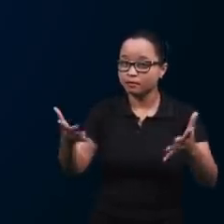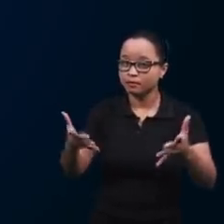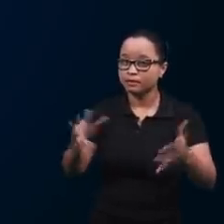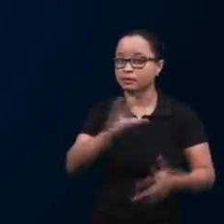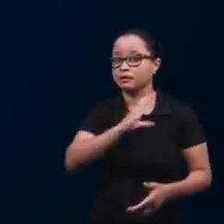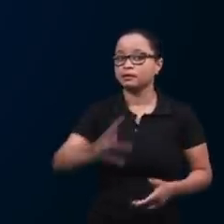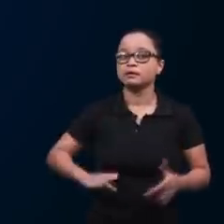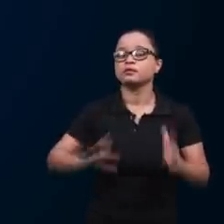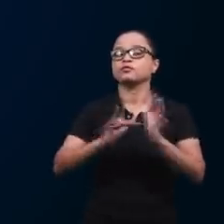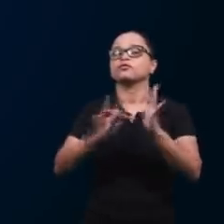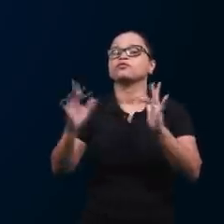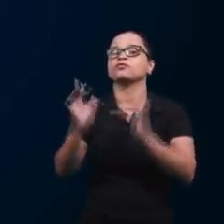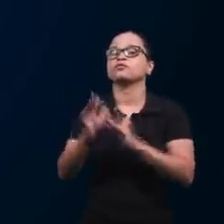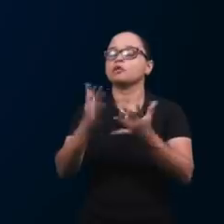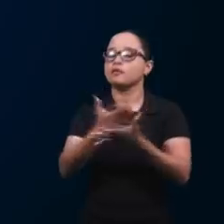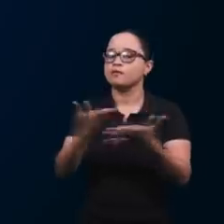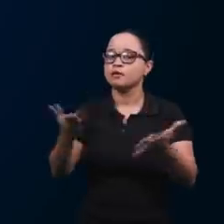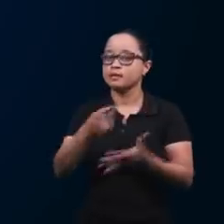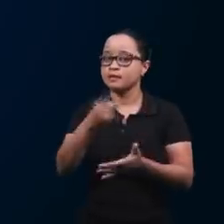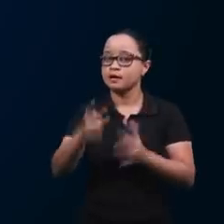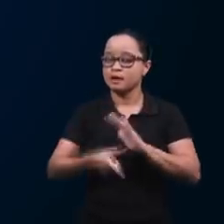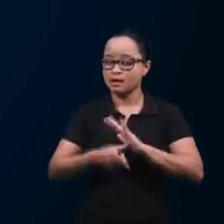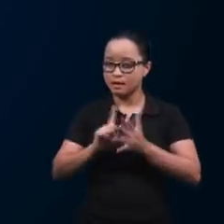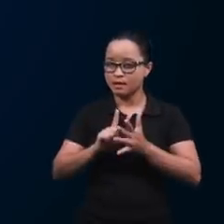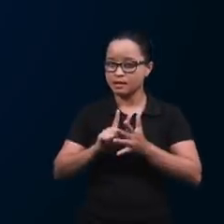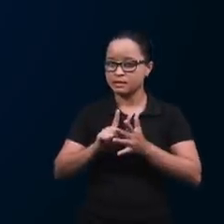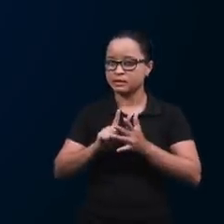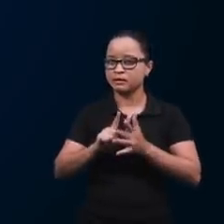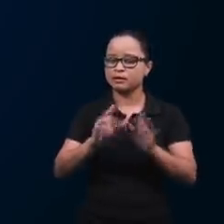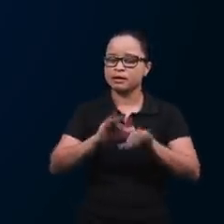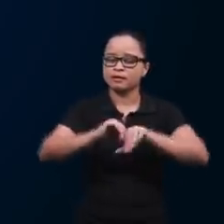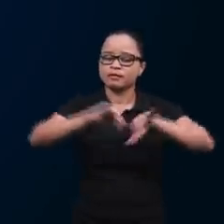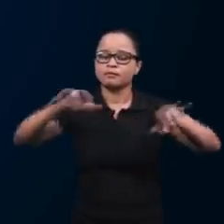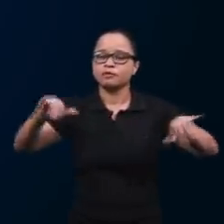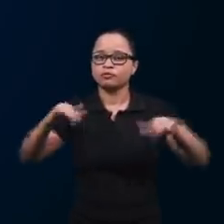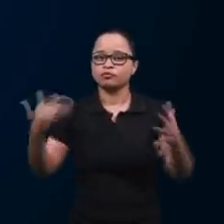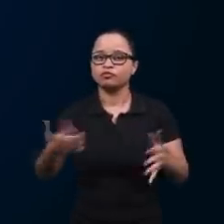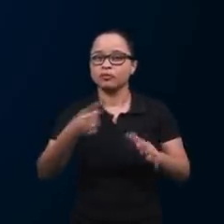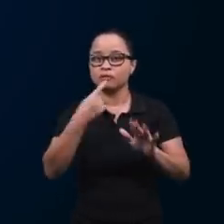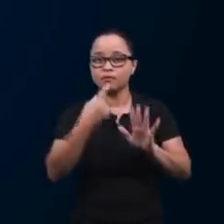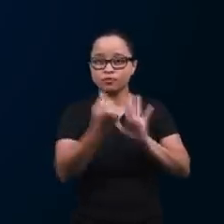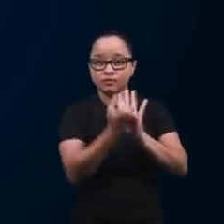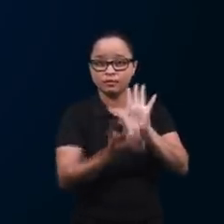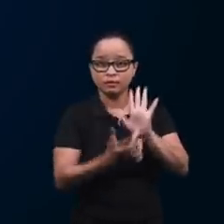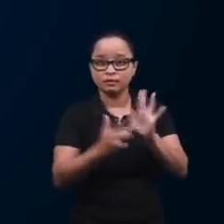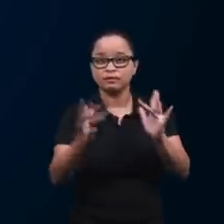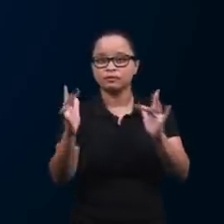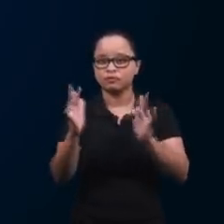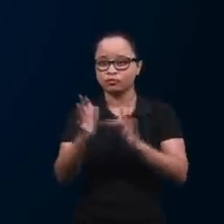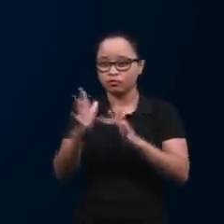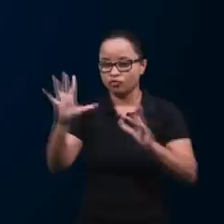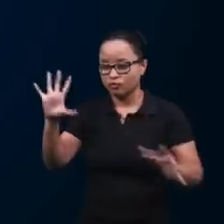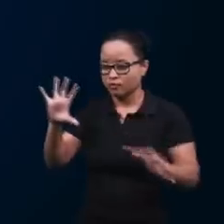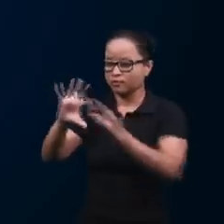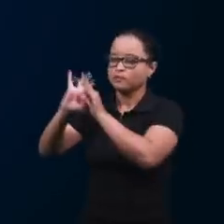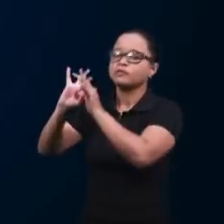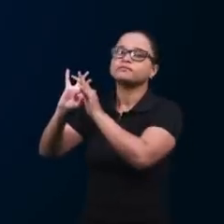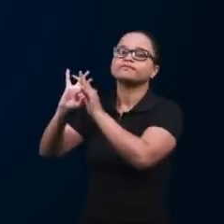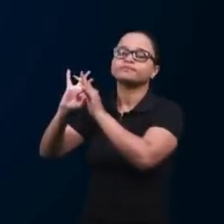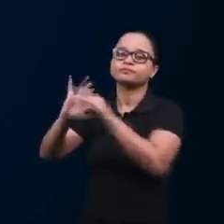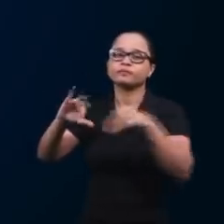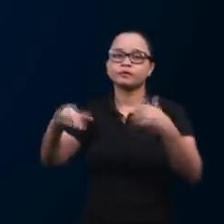agora em Cristo Jesus vós que antes estáveis longe já Pelo Sangue de Cristo chegastes perto